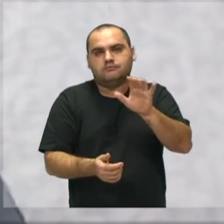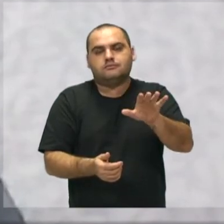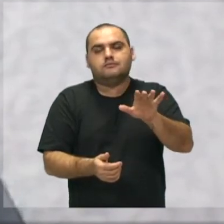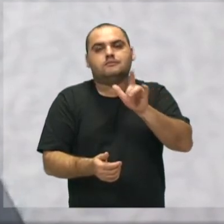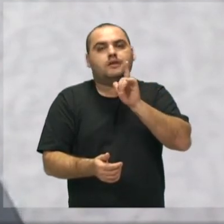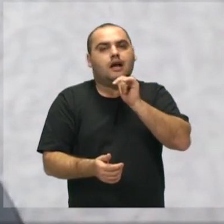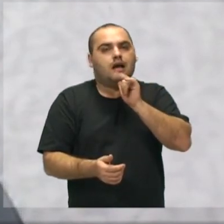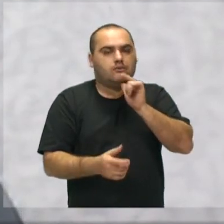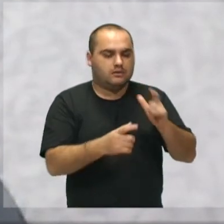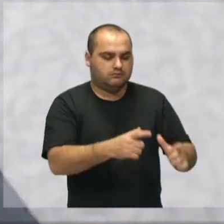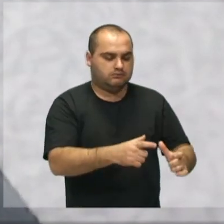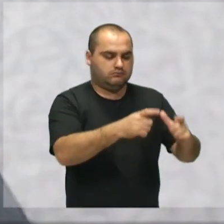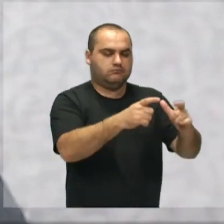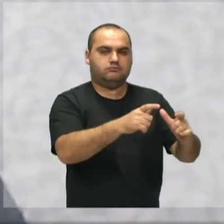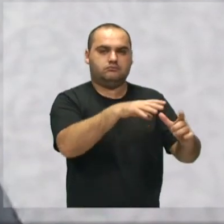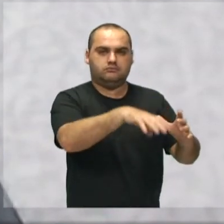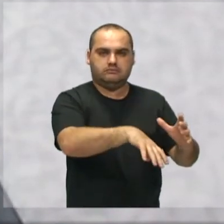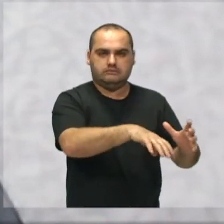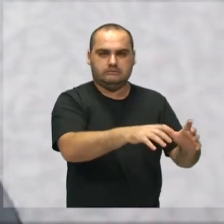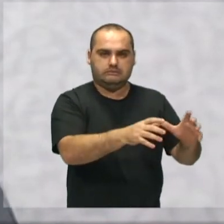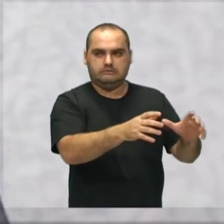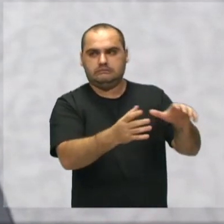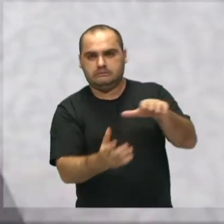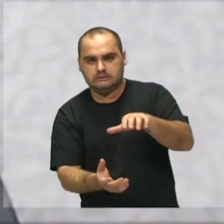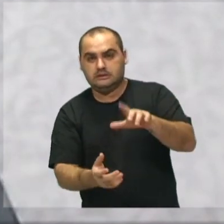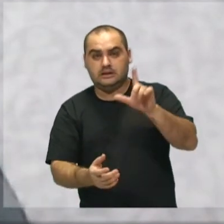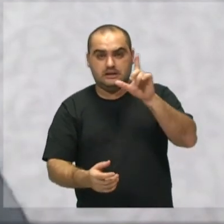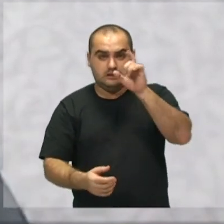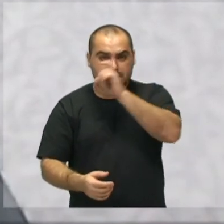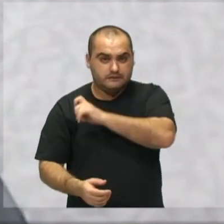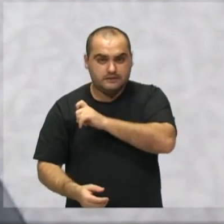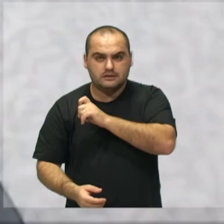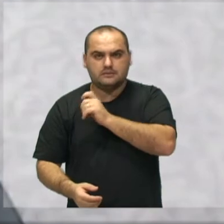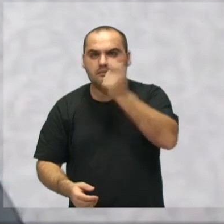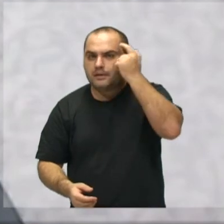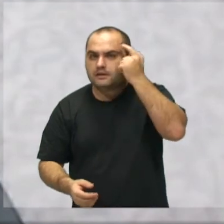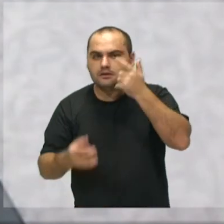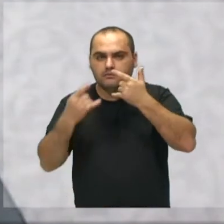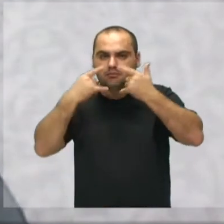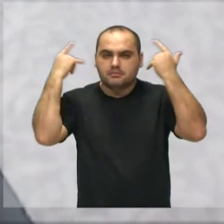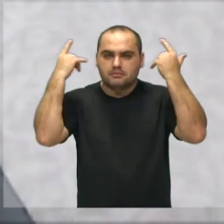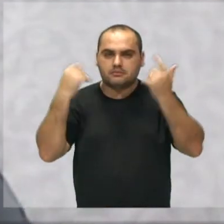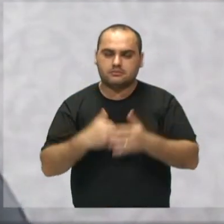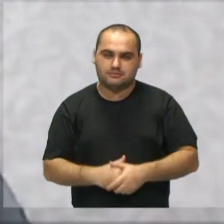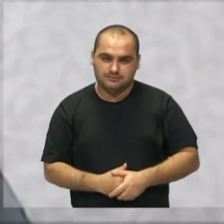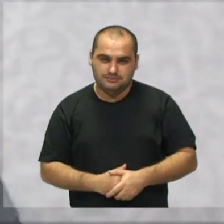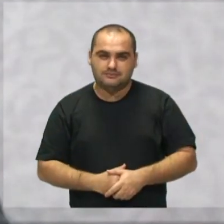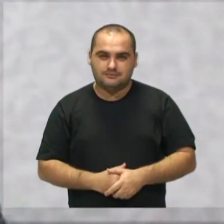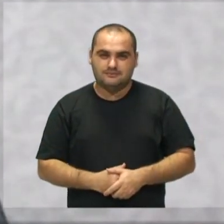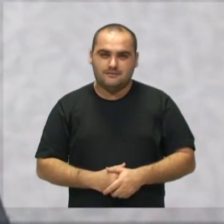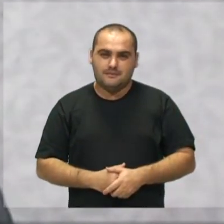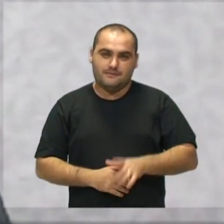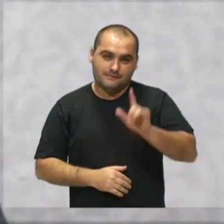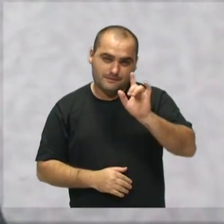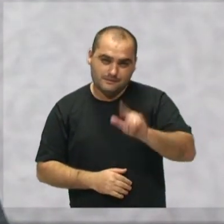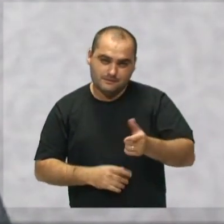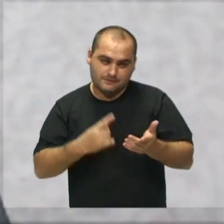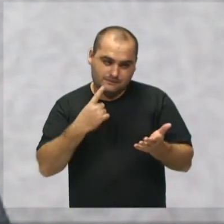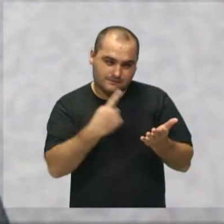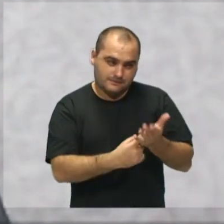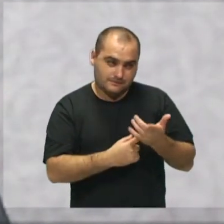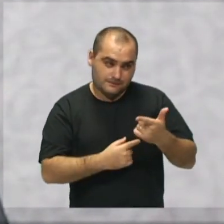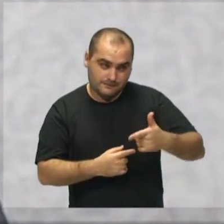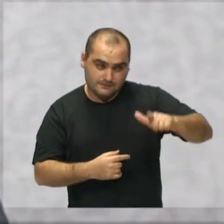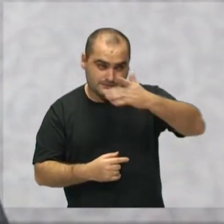do quintal parece ser tão difícil quanto você botar uma máscara, às vezes. Né? Então, esse compromisso com o outro, para nós, ainda é